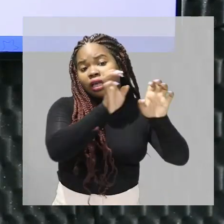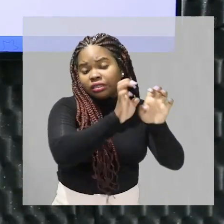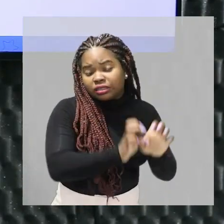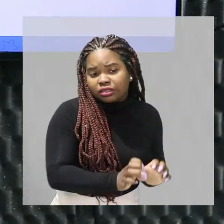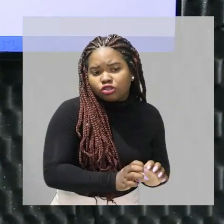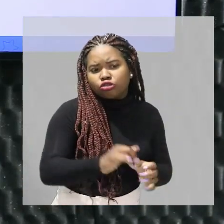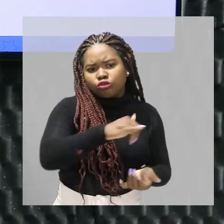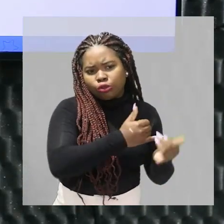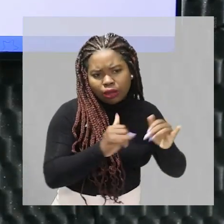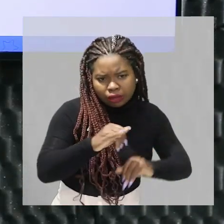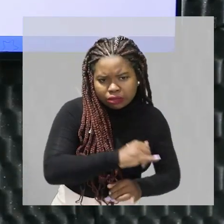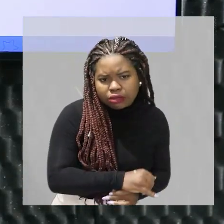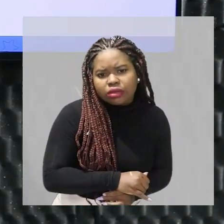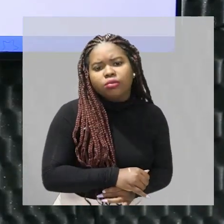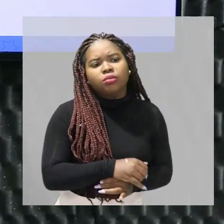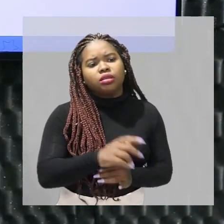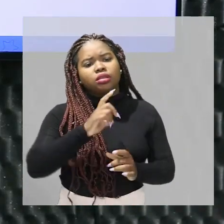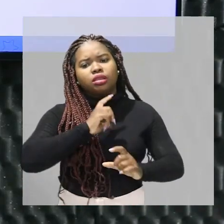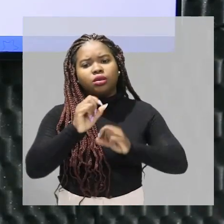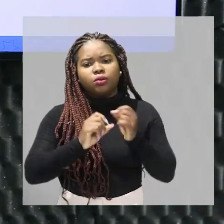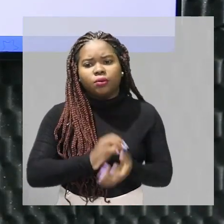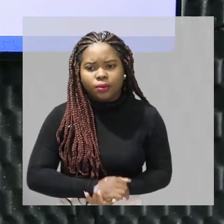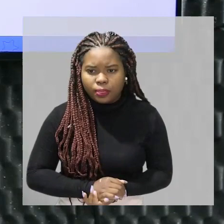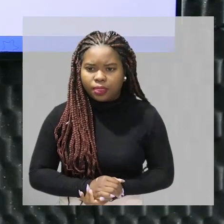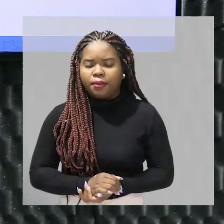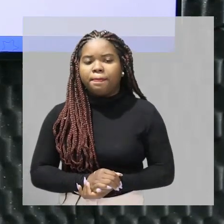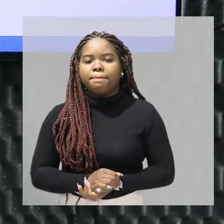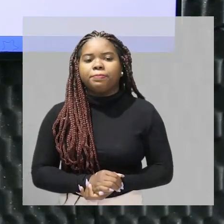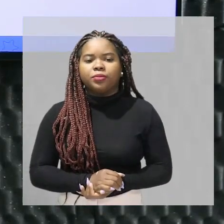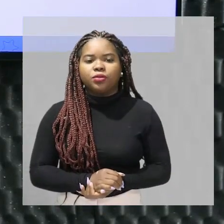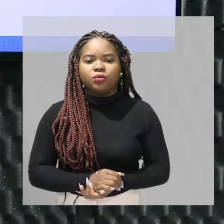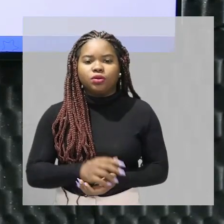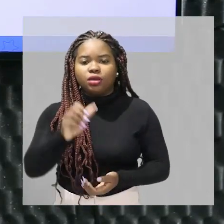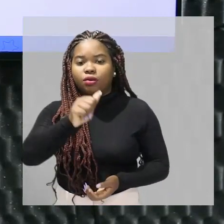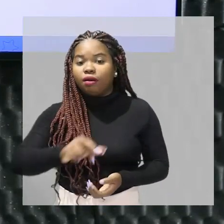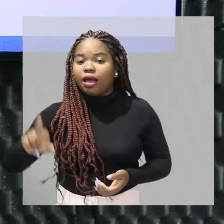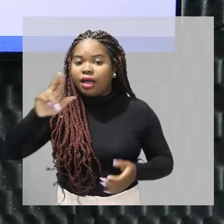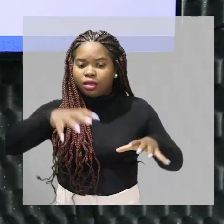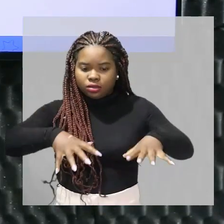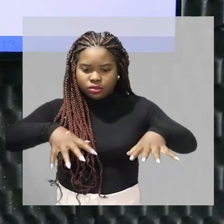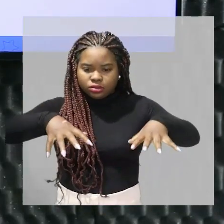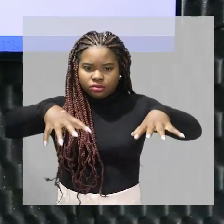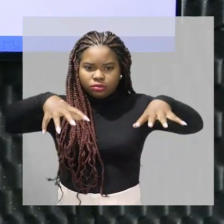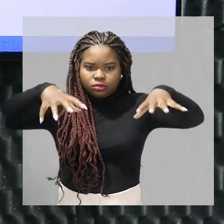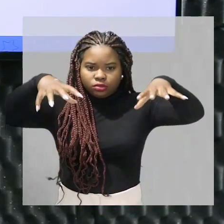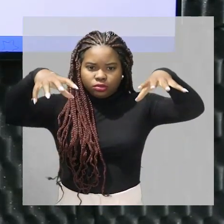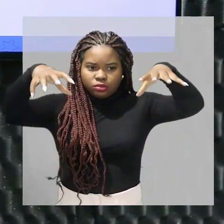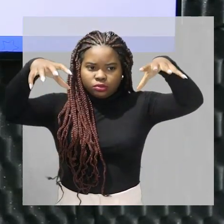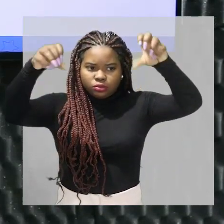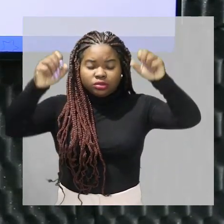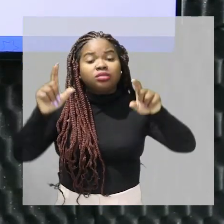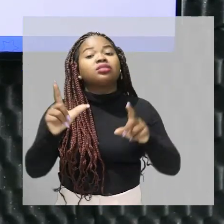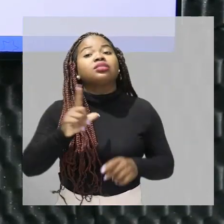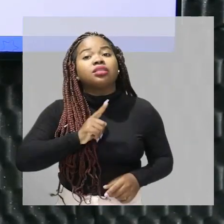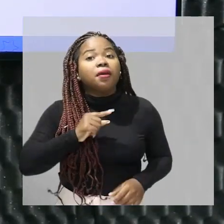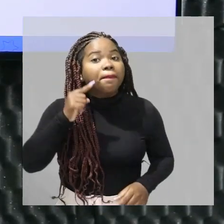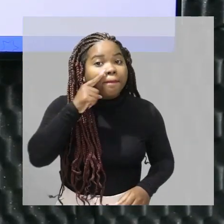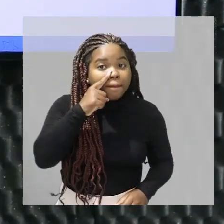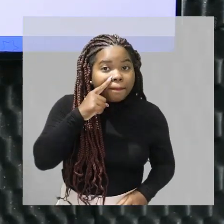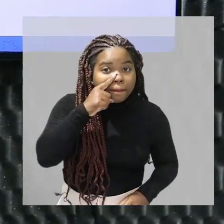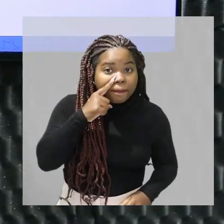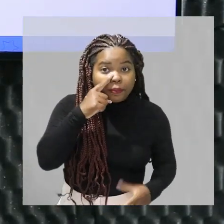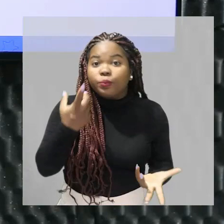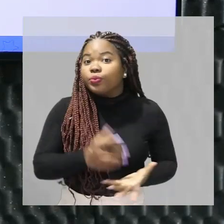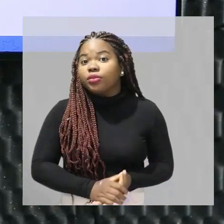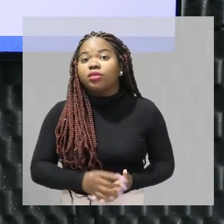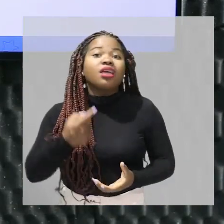serem carregados pela precipitação atmosférica, geram transtornos, tais como a